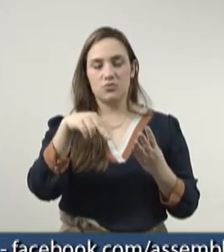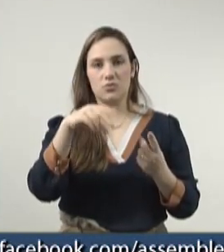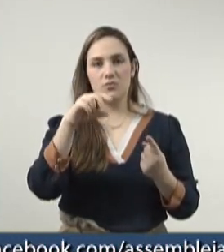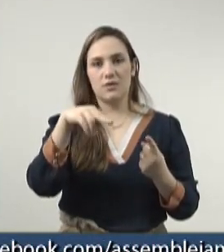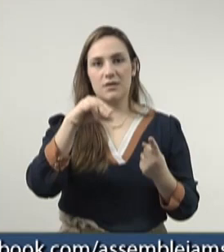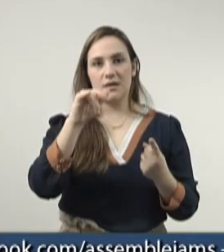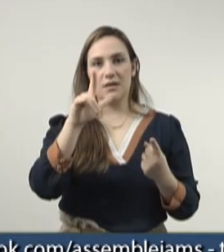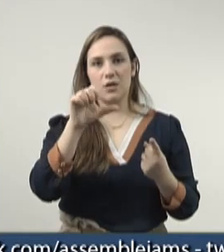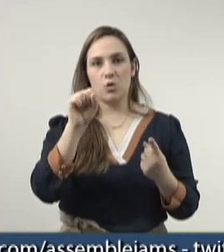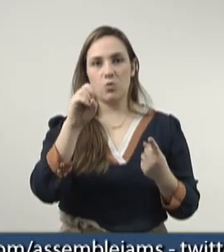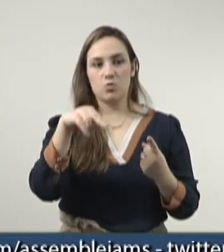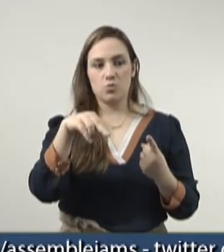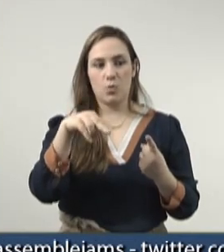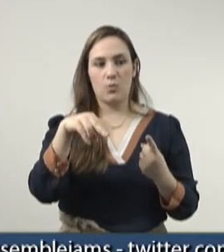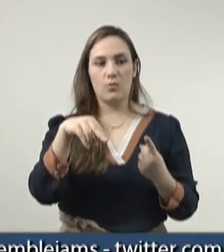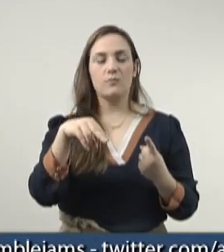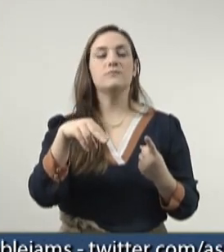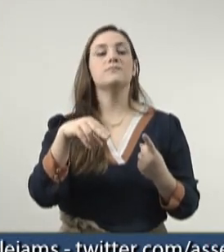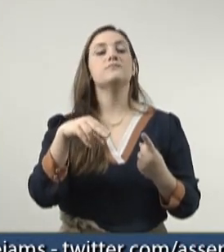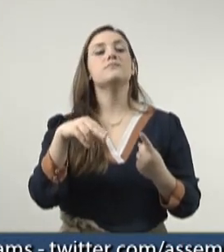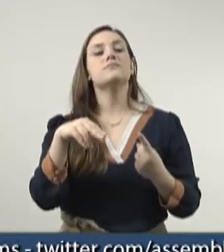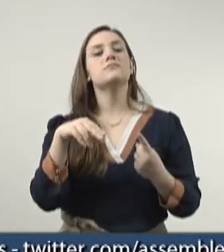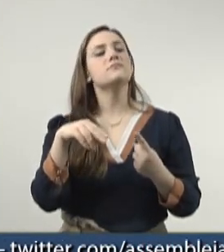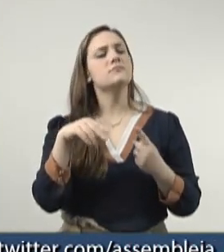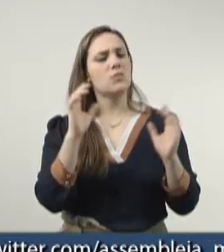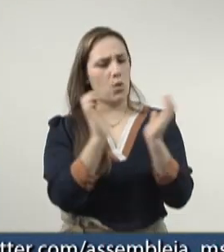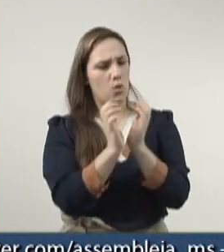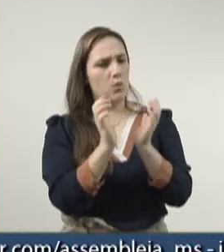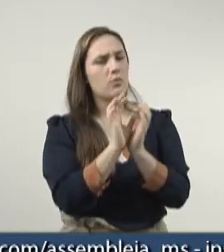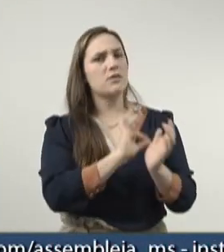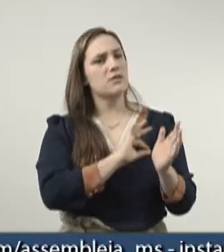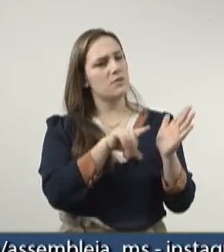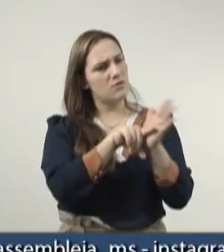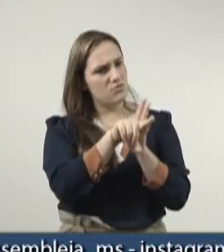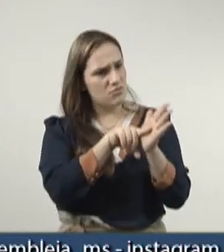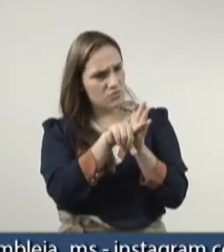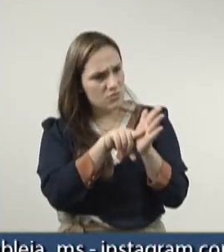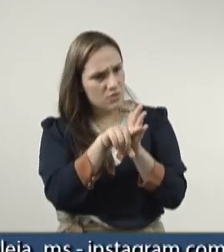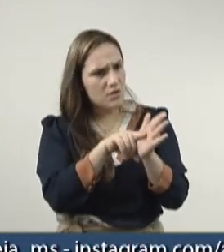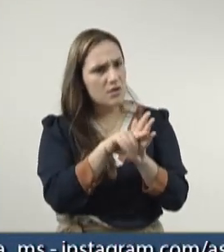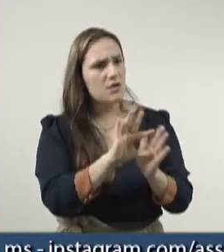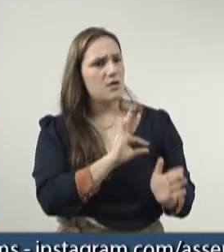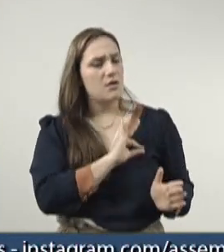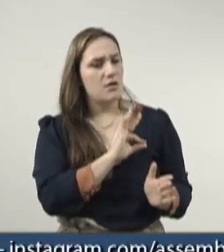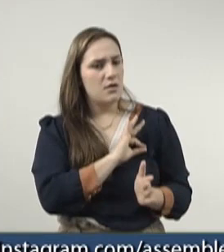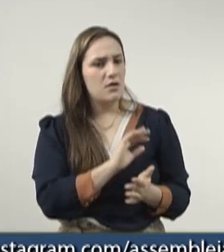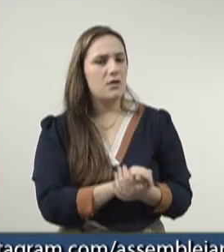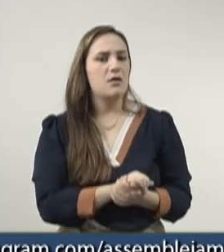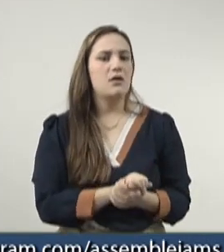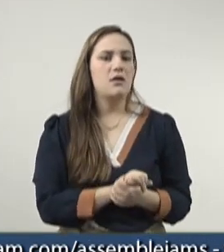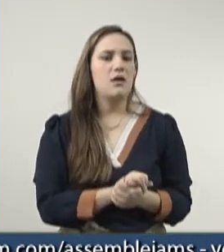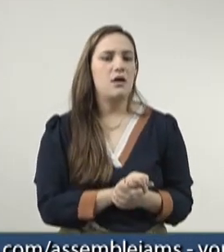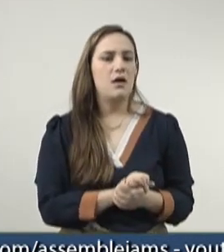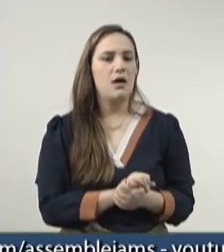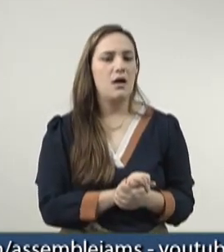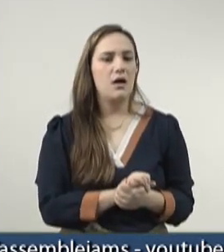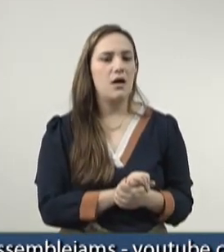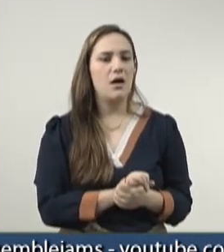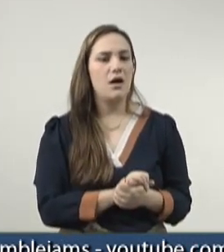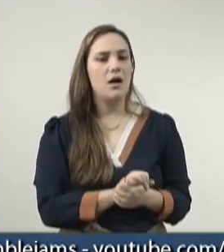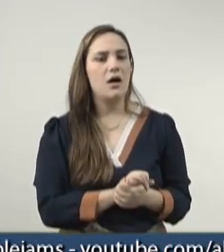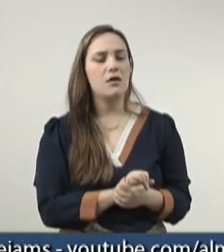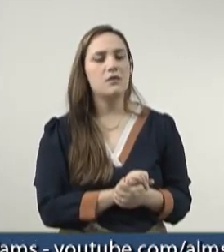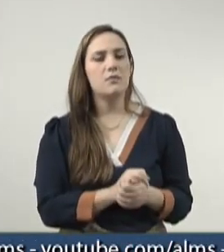Nilson Gonçalves Cáceres, investigadores e escrivães de polícia, integrantes do quadro da